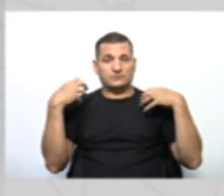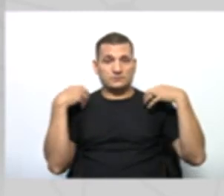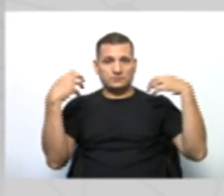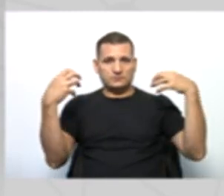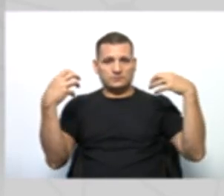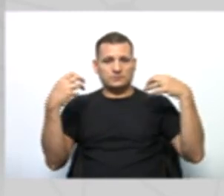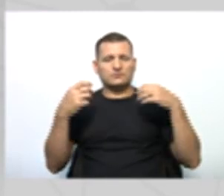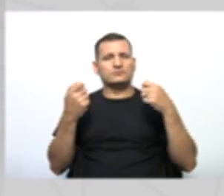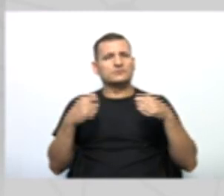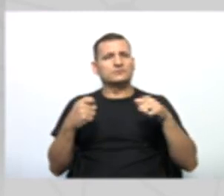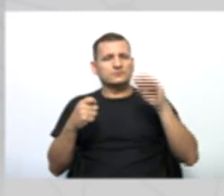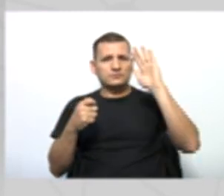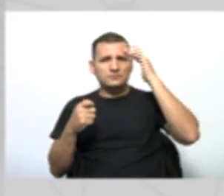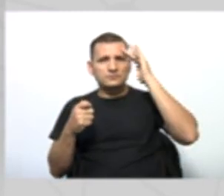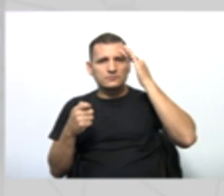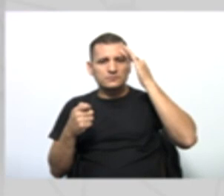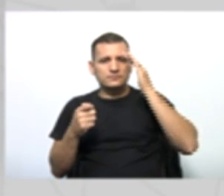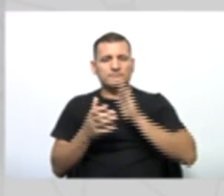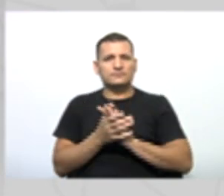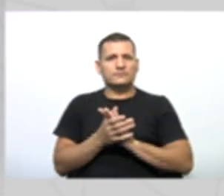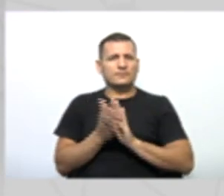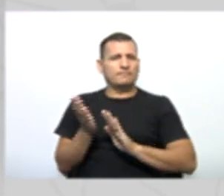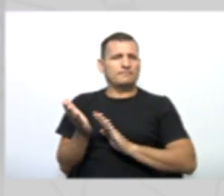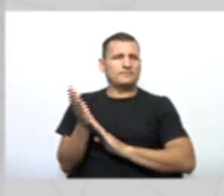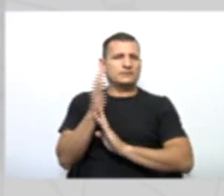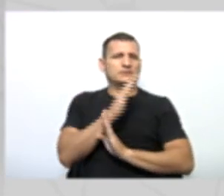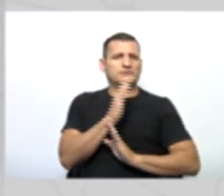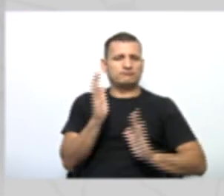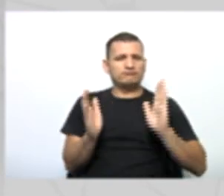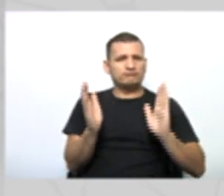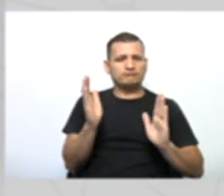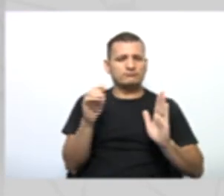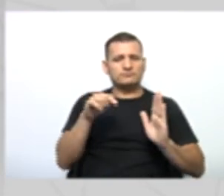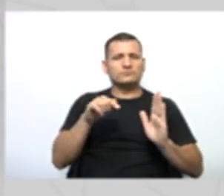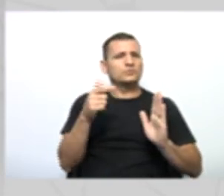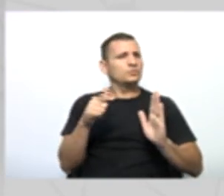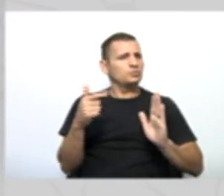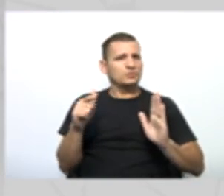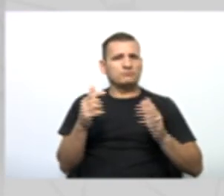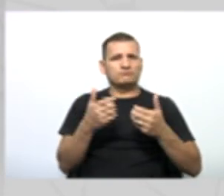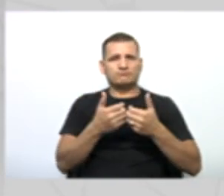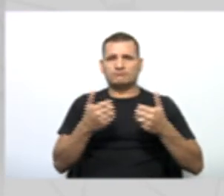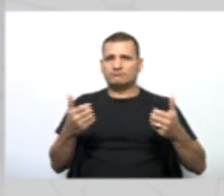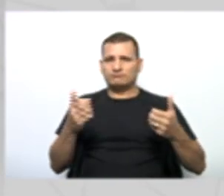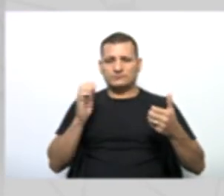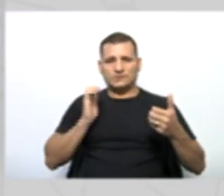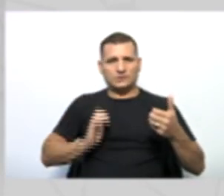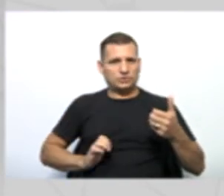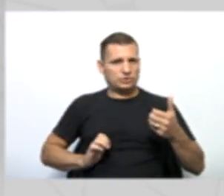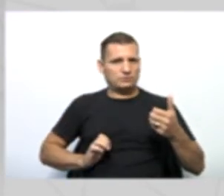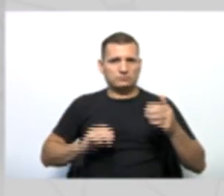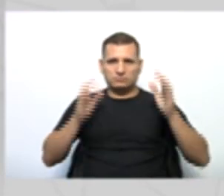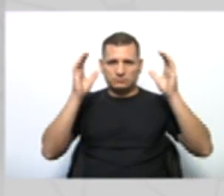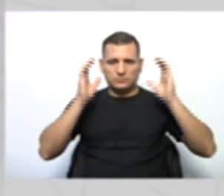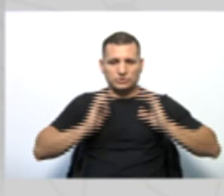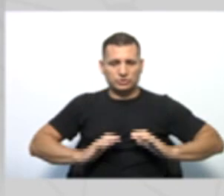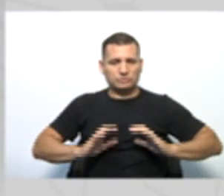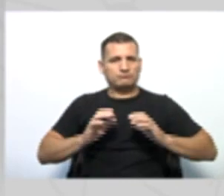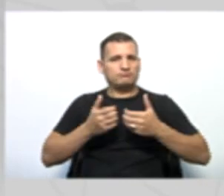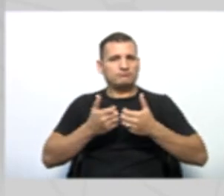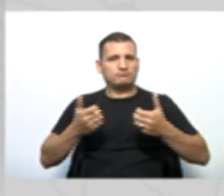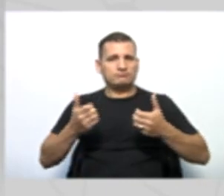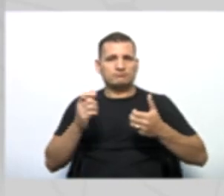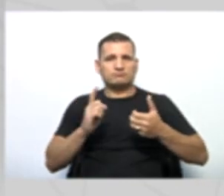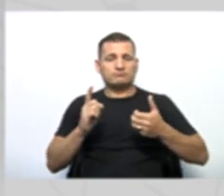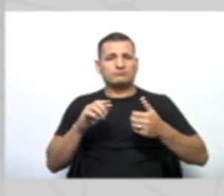a gente precisa entender que nesse período não se divide ética e cidadania. Ou seja, o bom homem